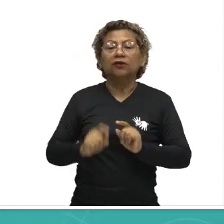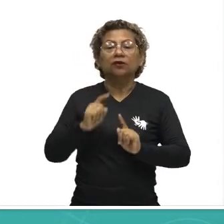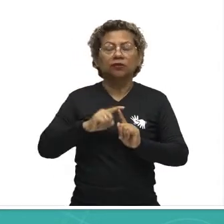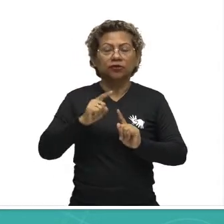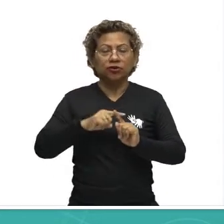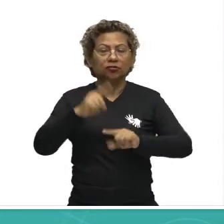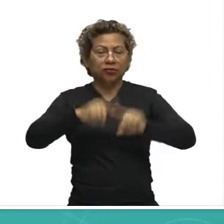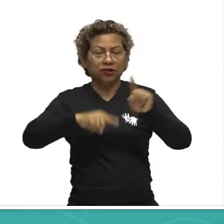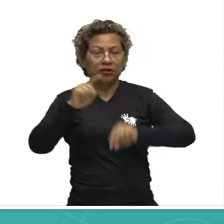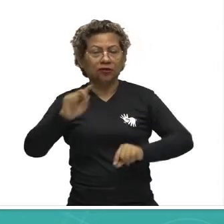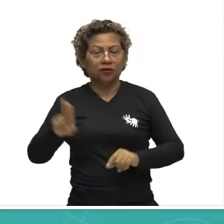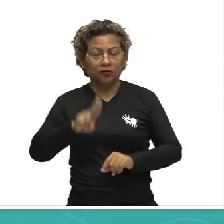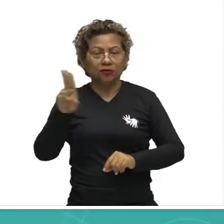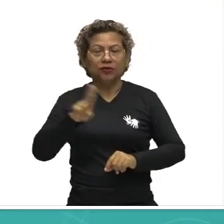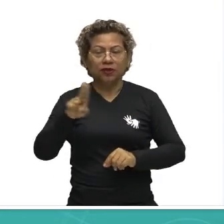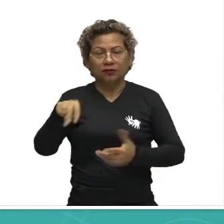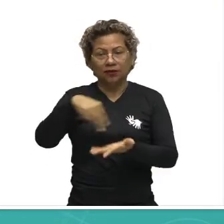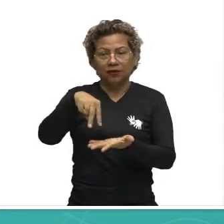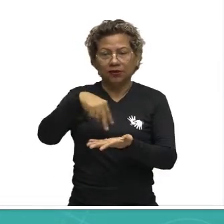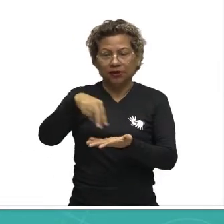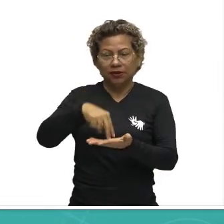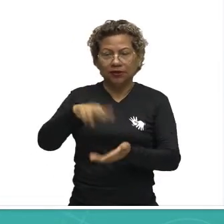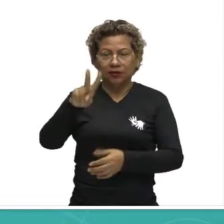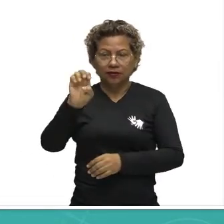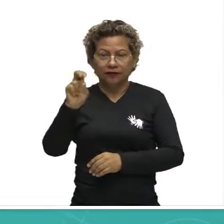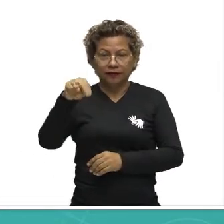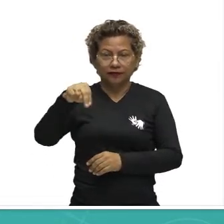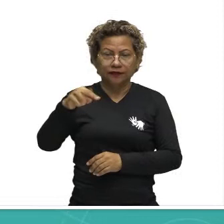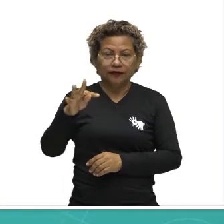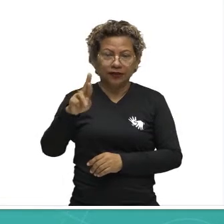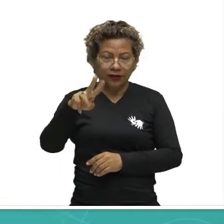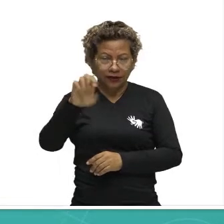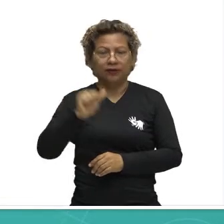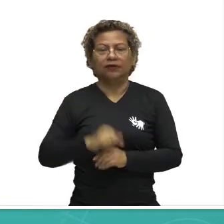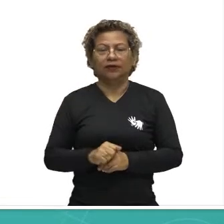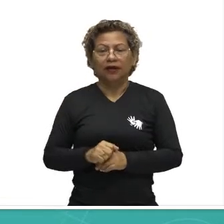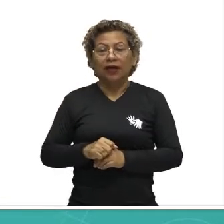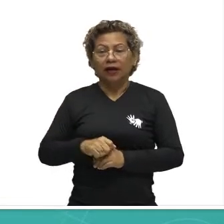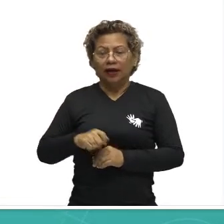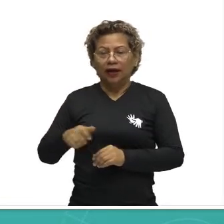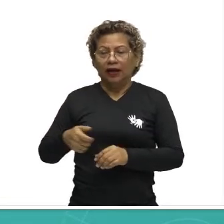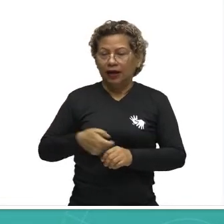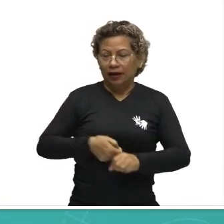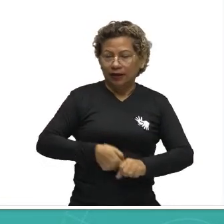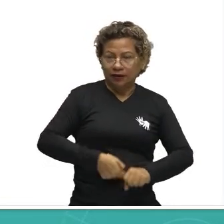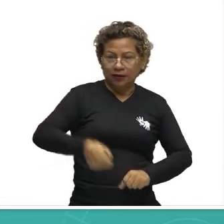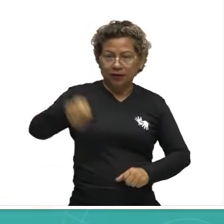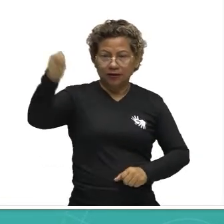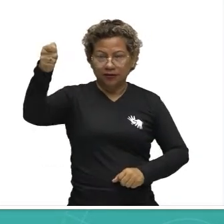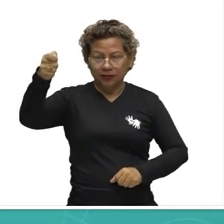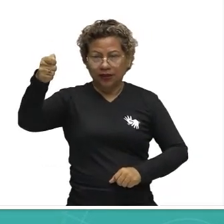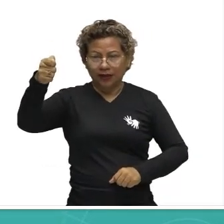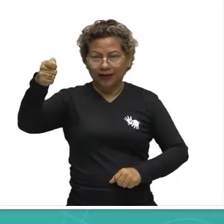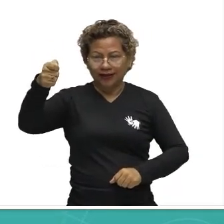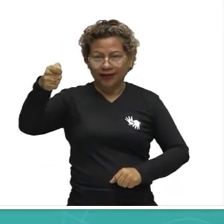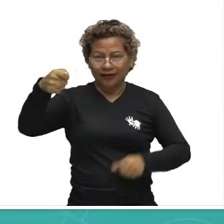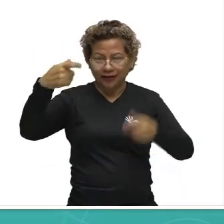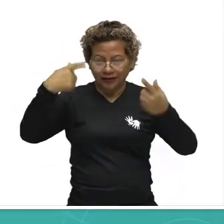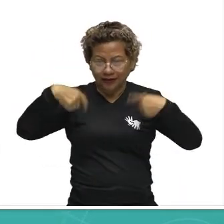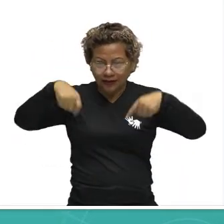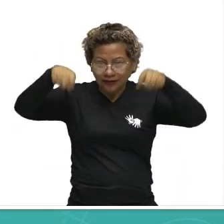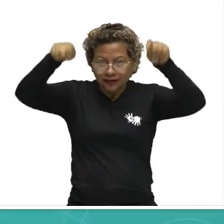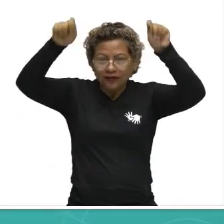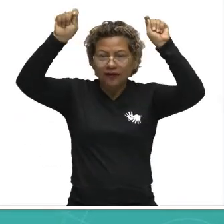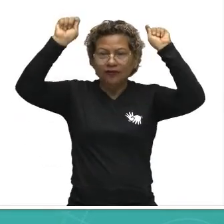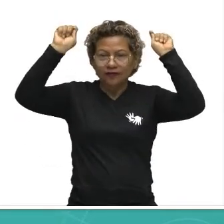que são utilizados na dança do ventre? A espada, o véu, punhais, jarros e